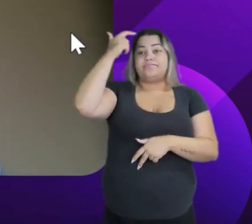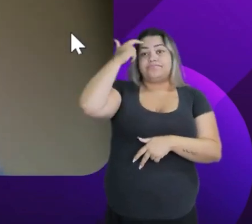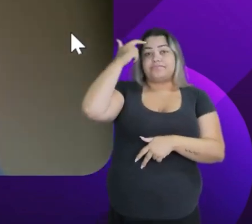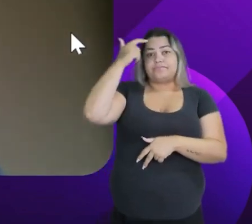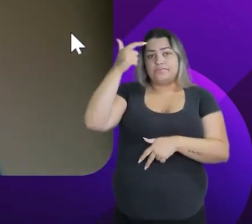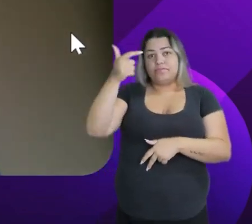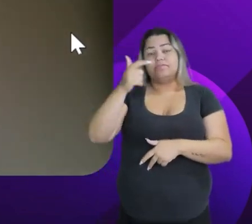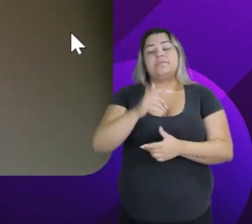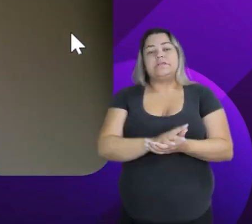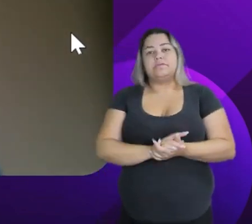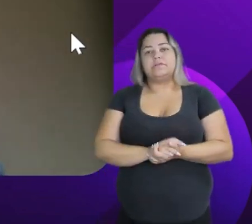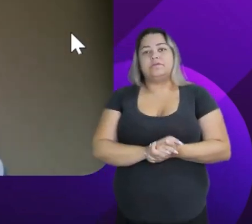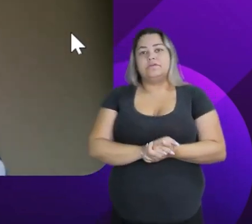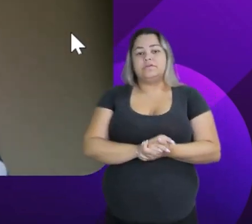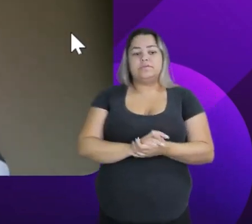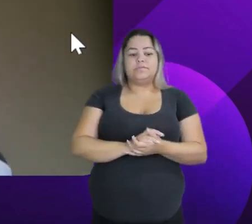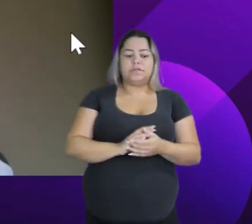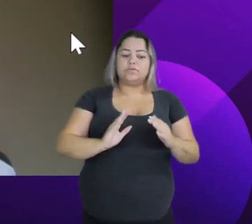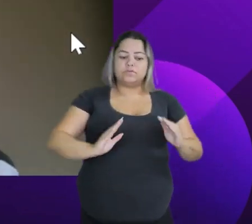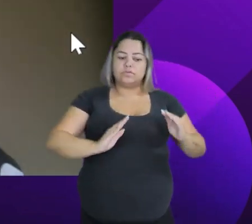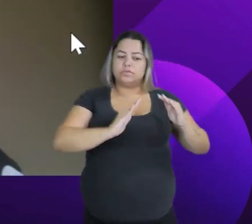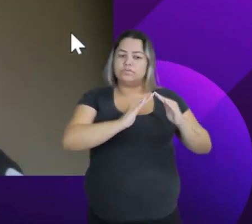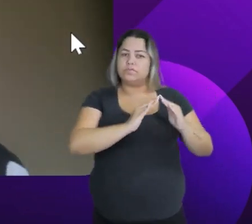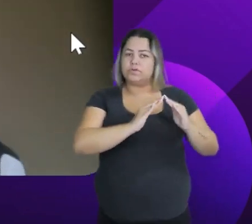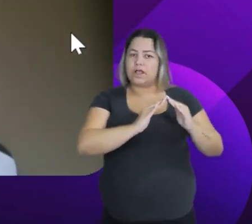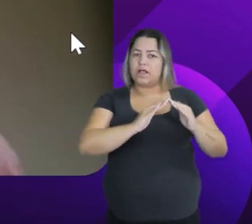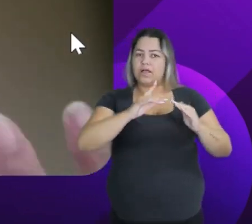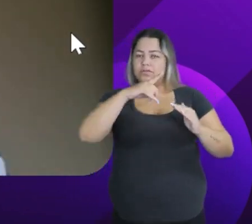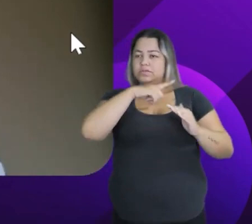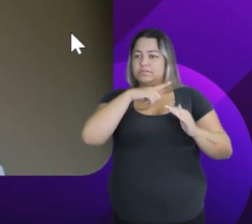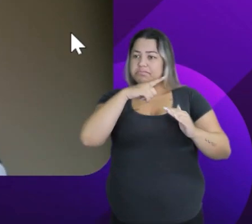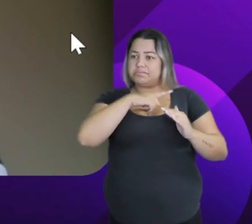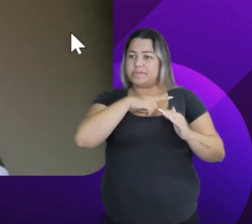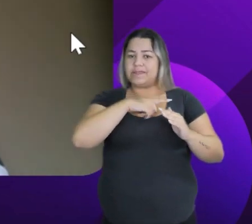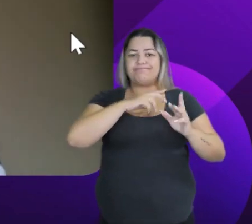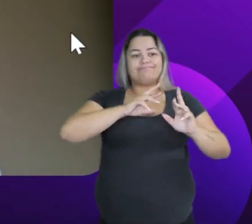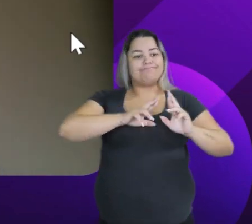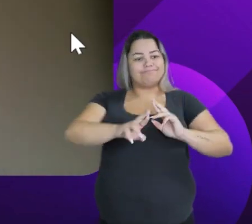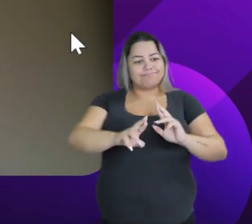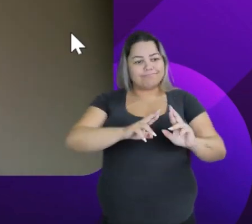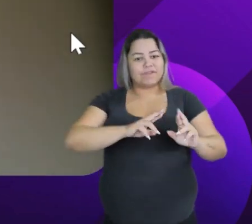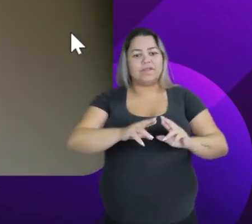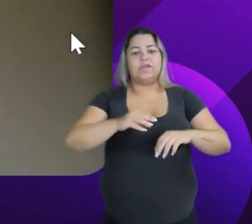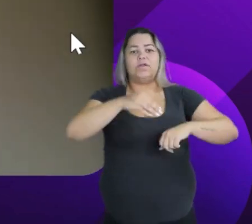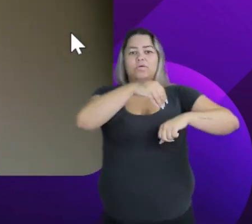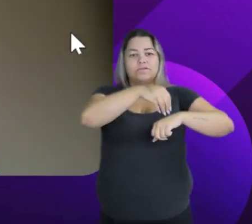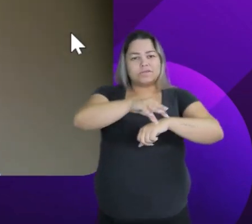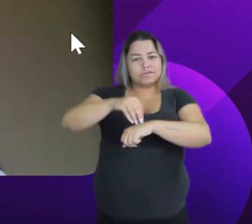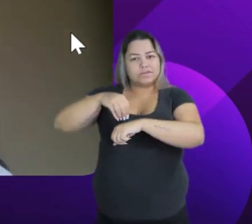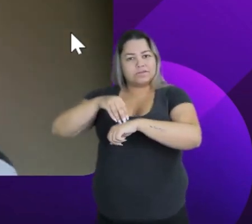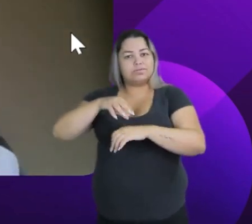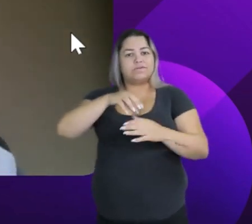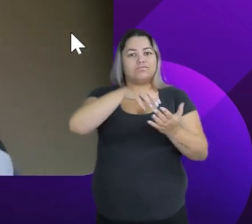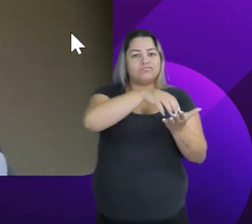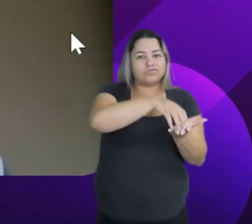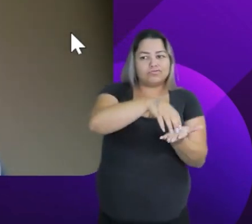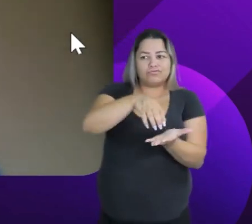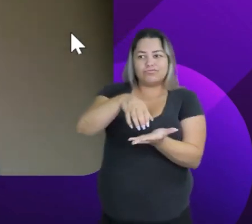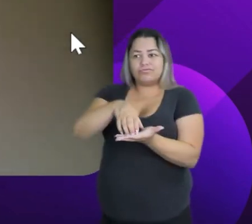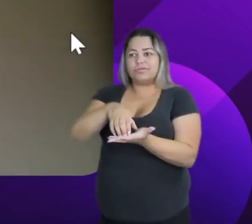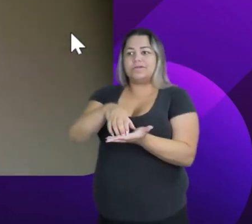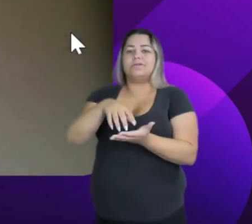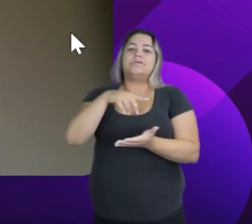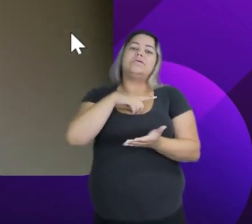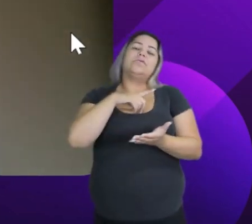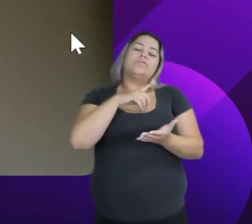pouco nessa questão do morar, e daí ela tem totalmente relação com essa distribuição do território, então o direito do